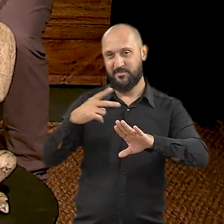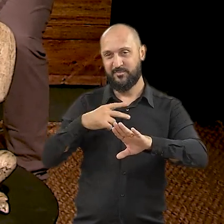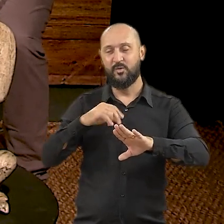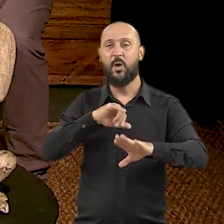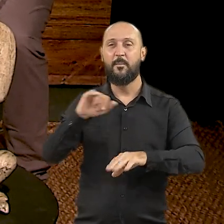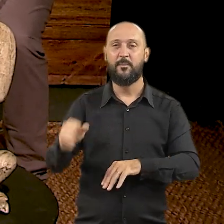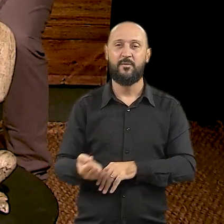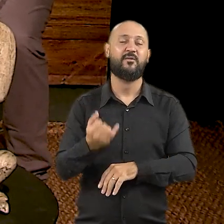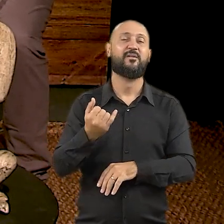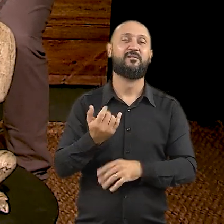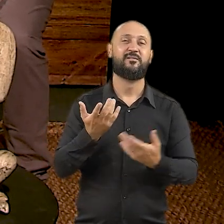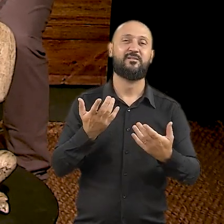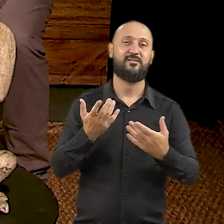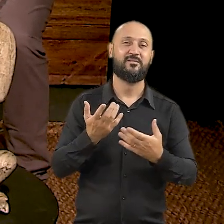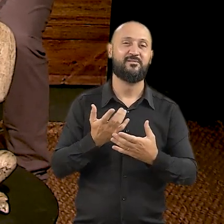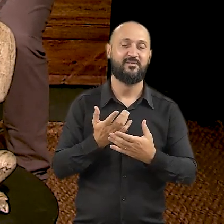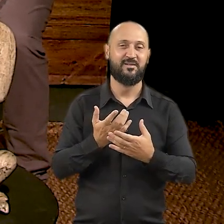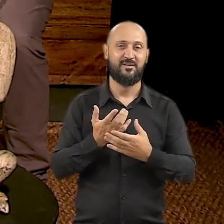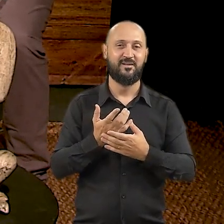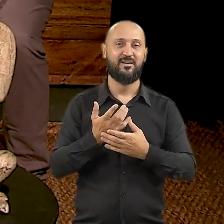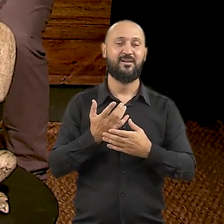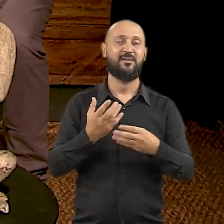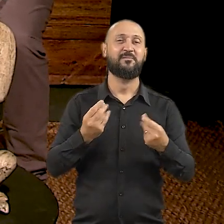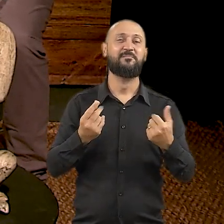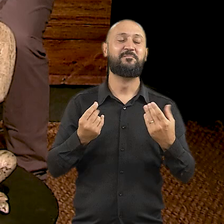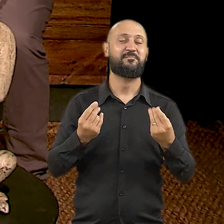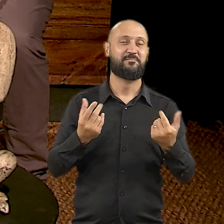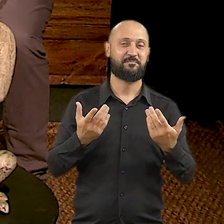eu pude usufruir disso